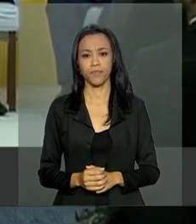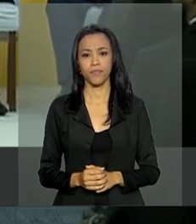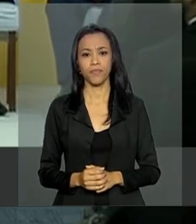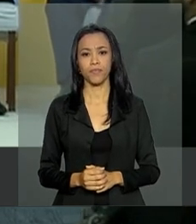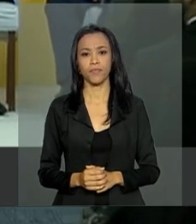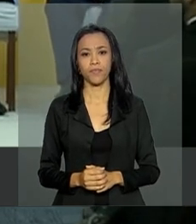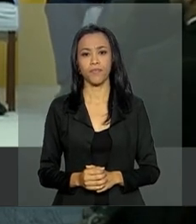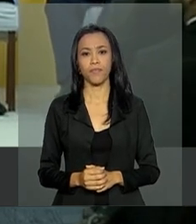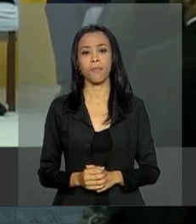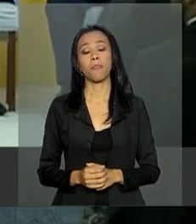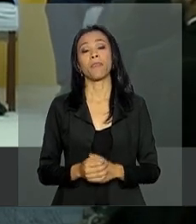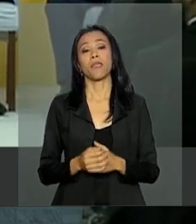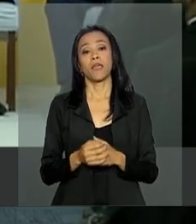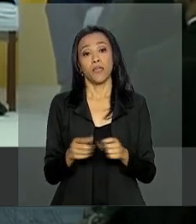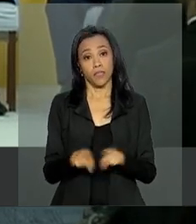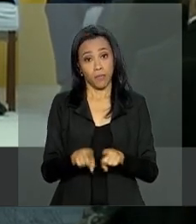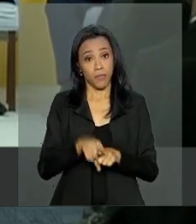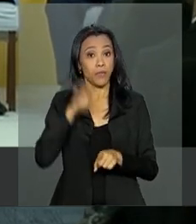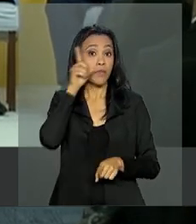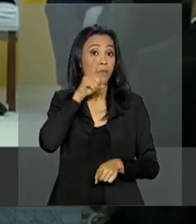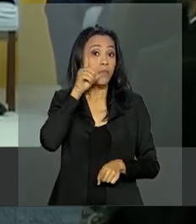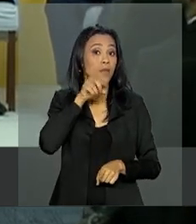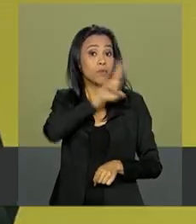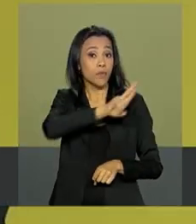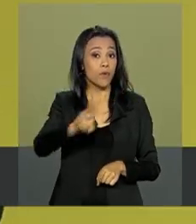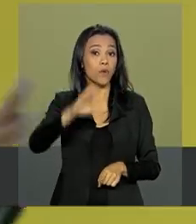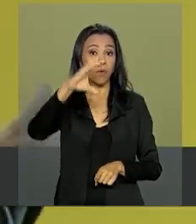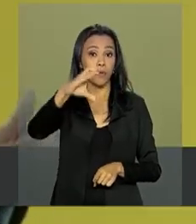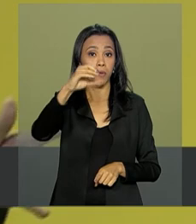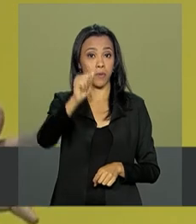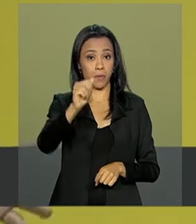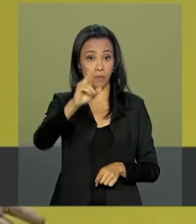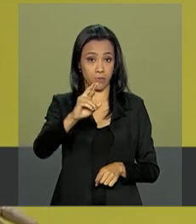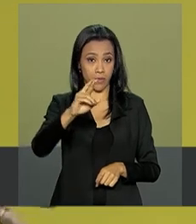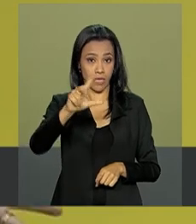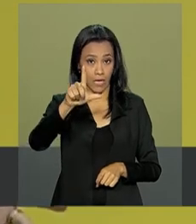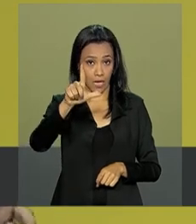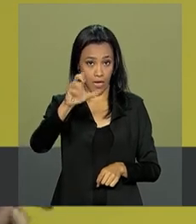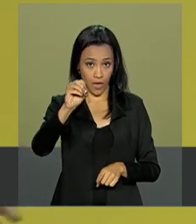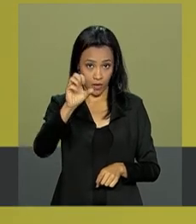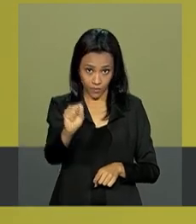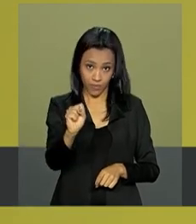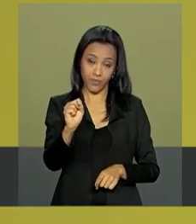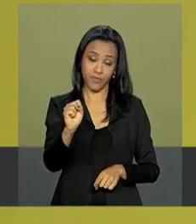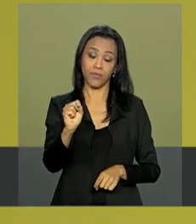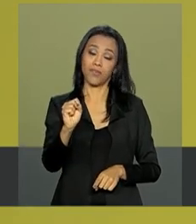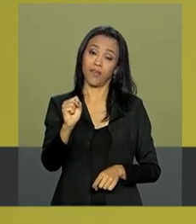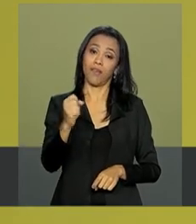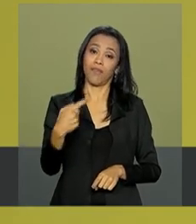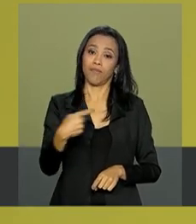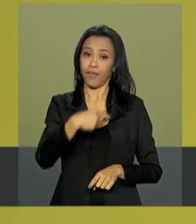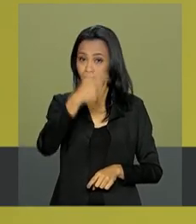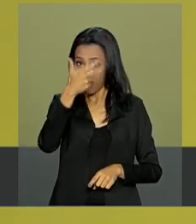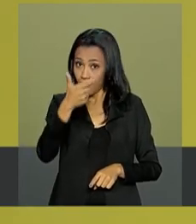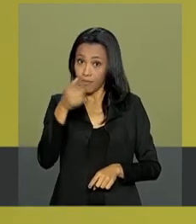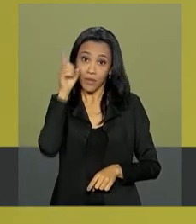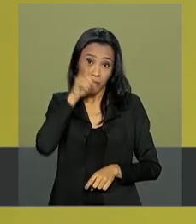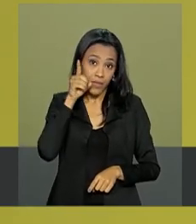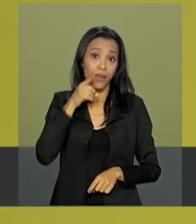De igual maneira, meus senhores, o deputado Carlos Melles. Sabe que o Carlos Melles é vinculadíssimo, não é, Tereza? A área da